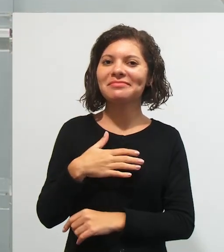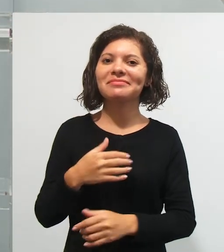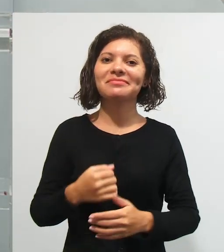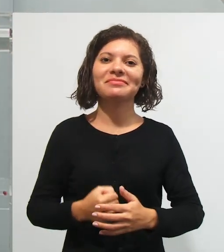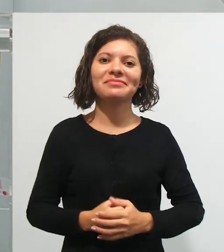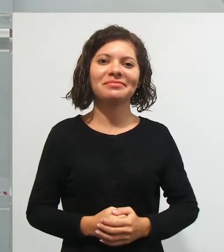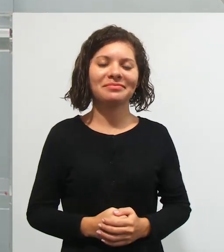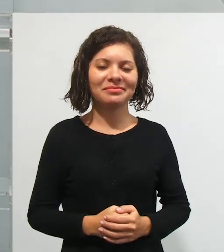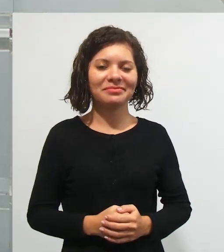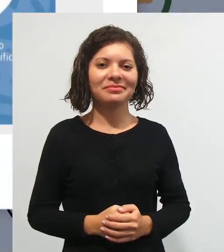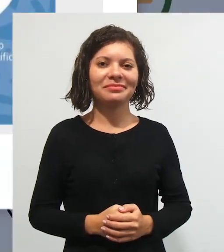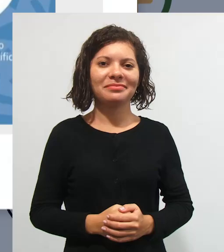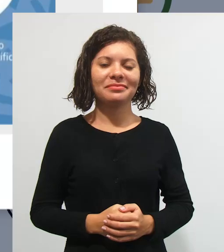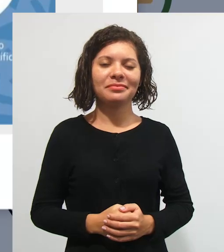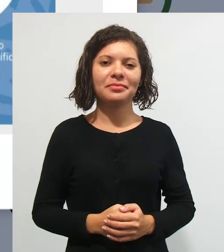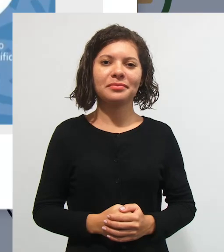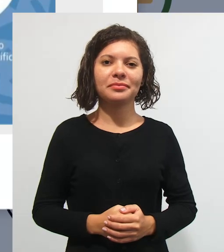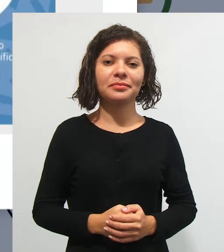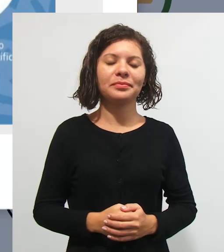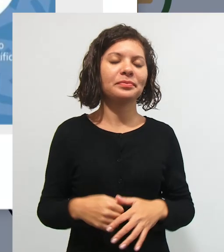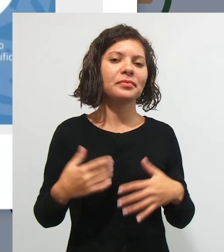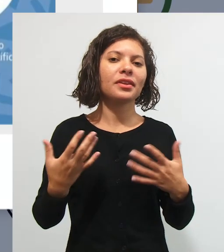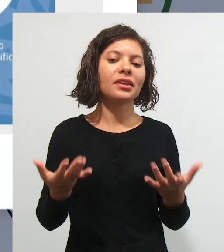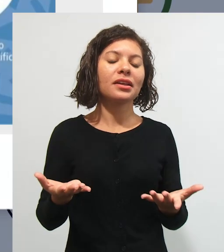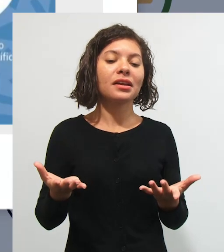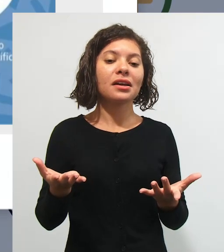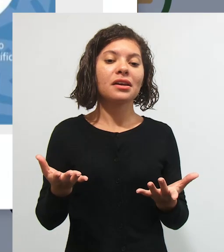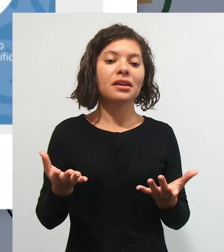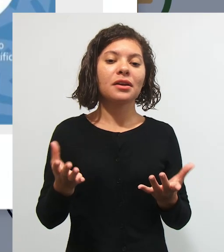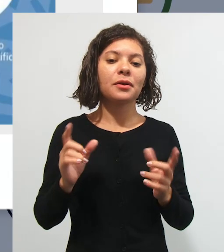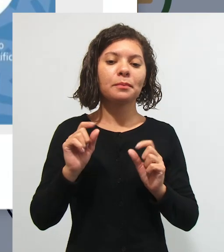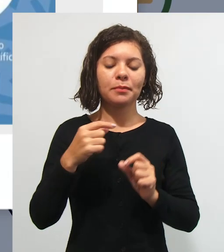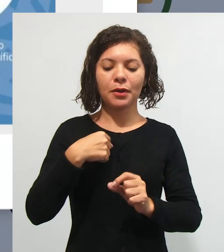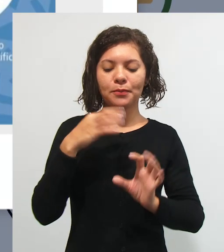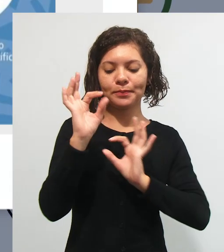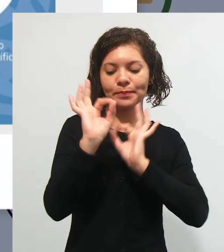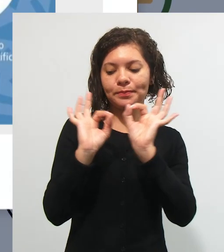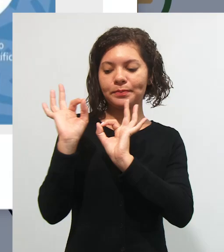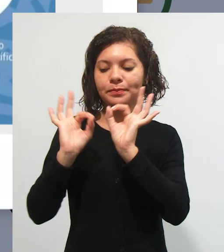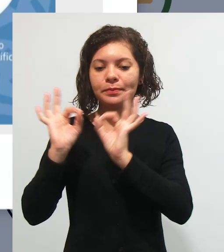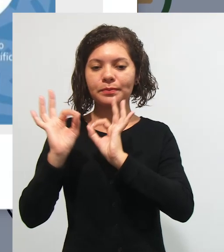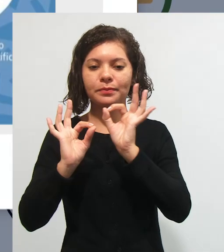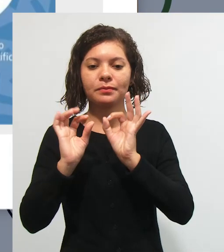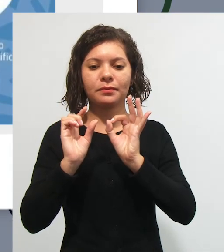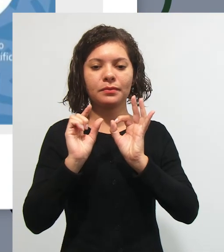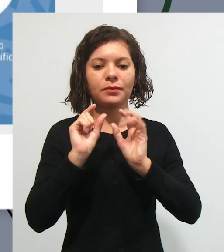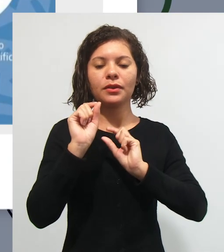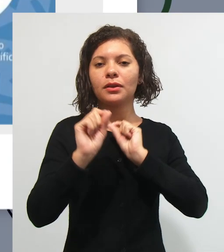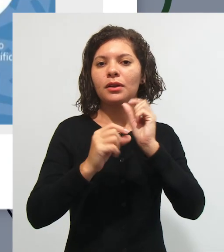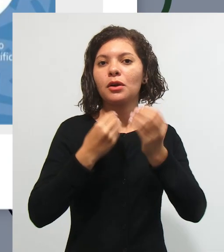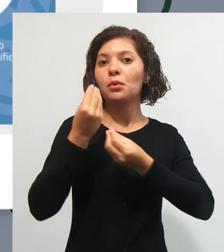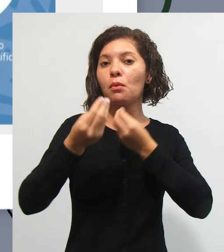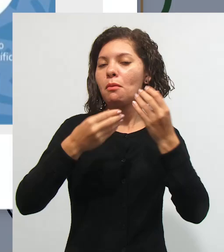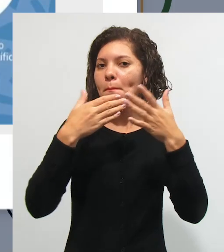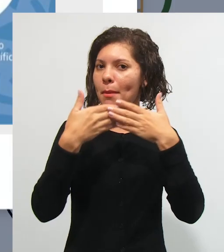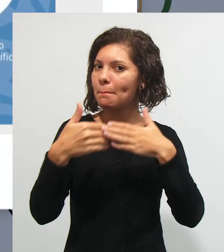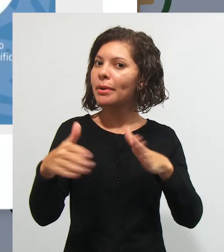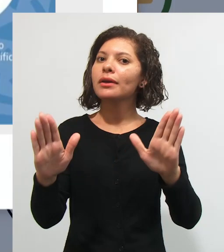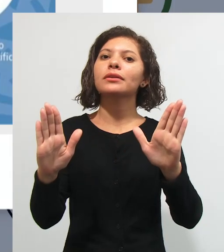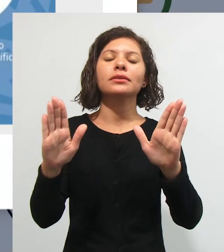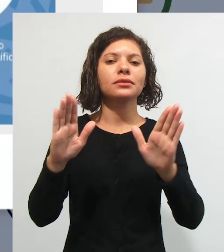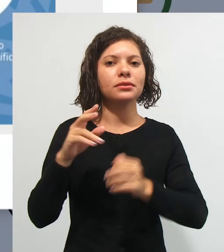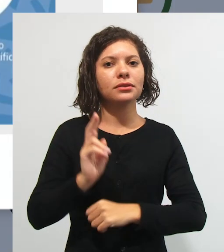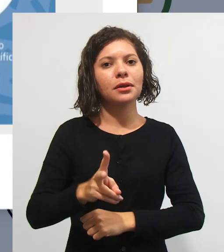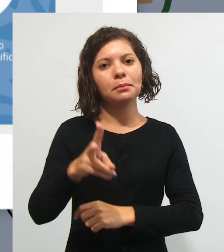ideia. E aí, portanto, essa proposição, ela é sempre aberta e discutível, porque ela não